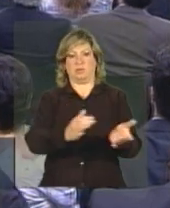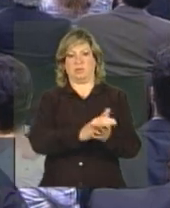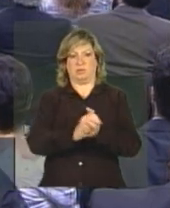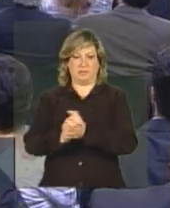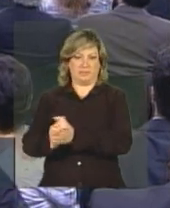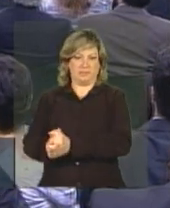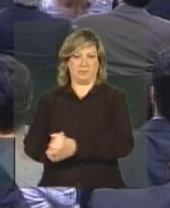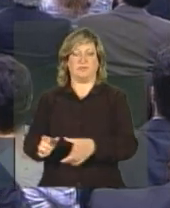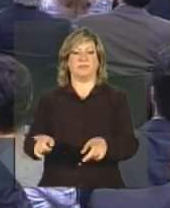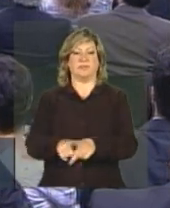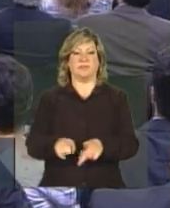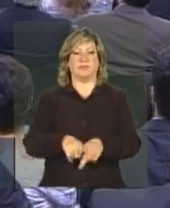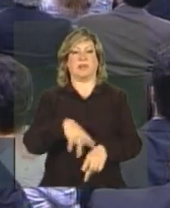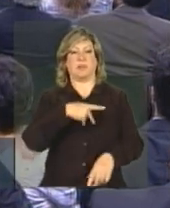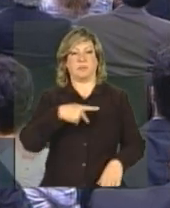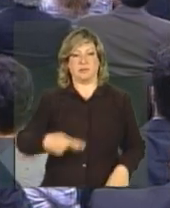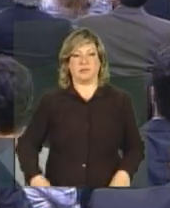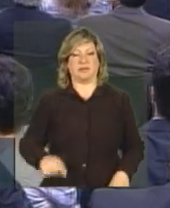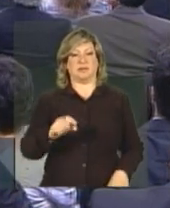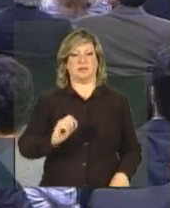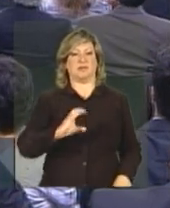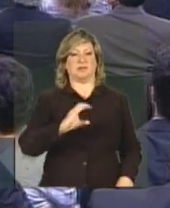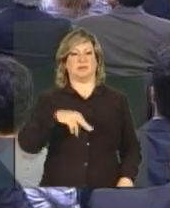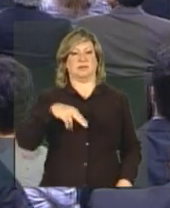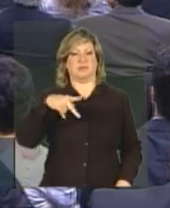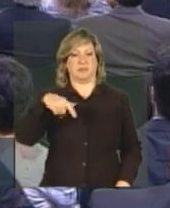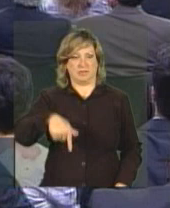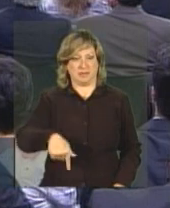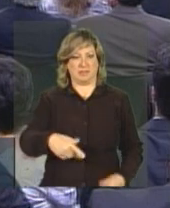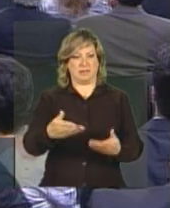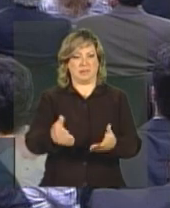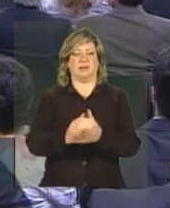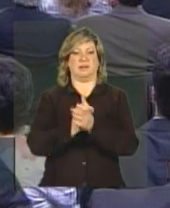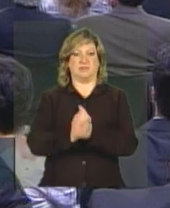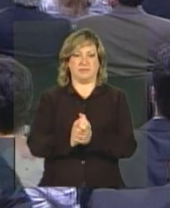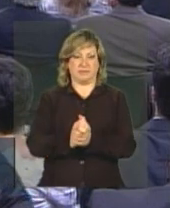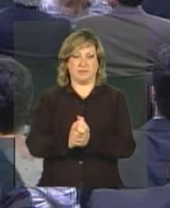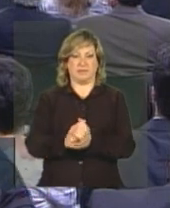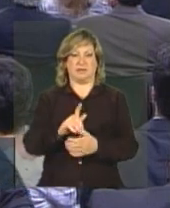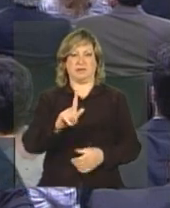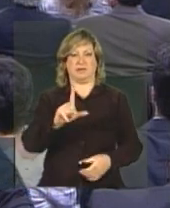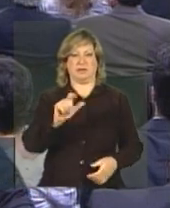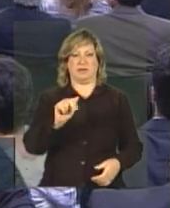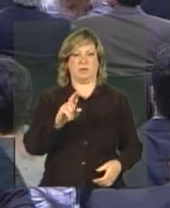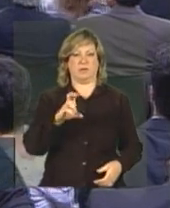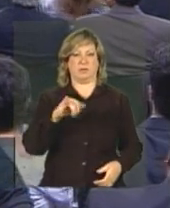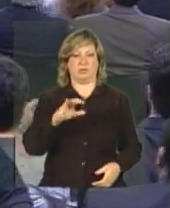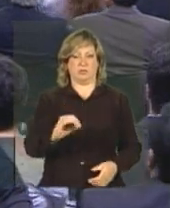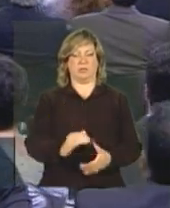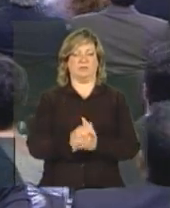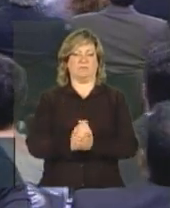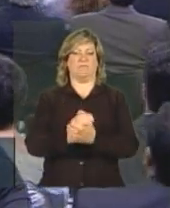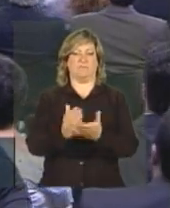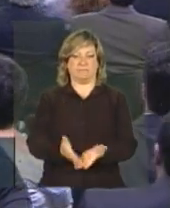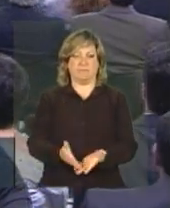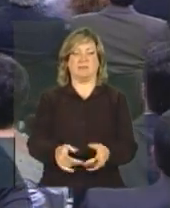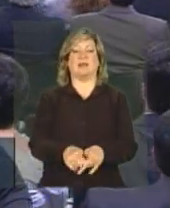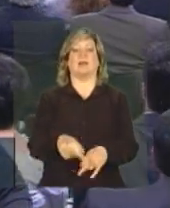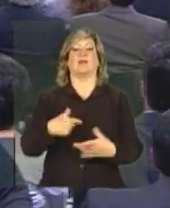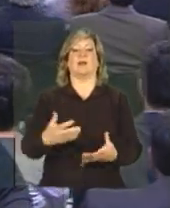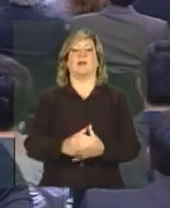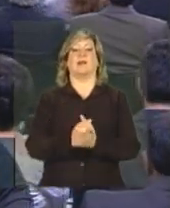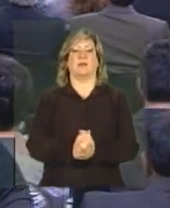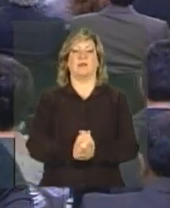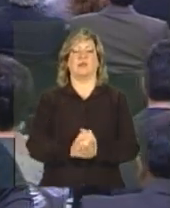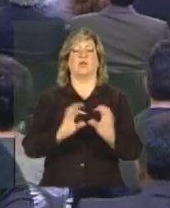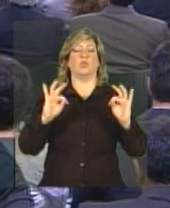de Desenvolvimento Científico e Tecnológico, CNPq, Glaucio Oliva, queria